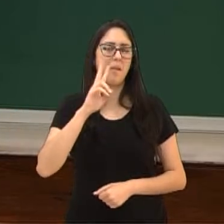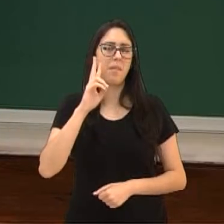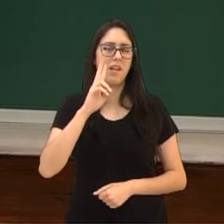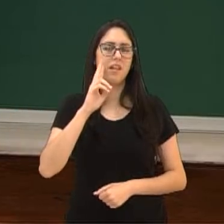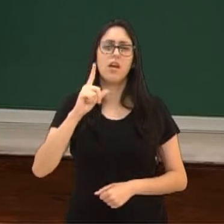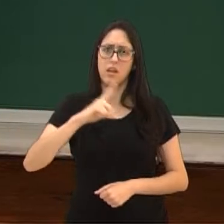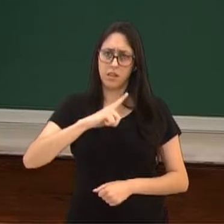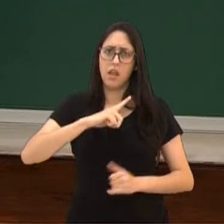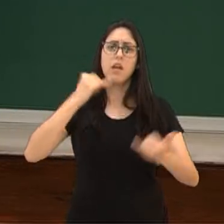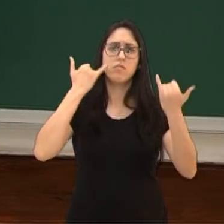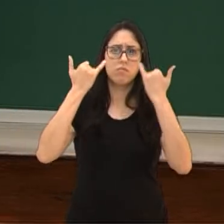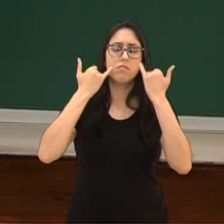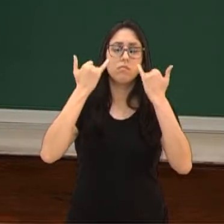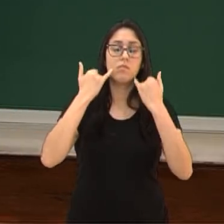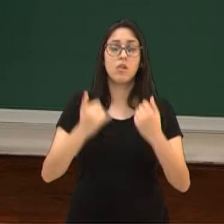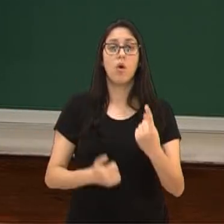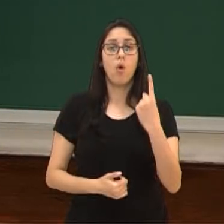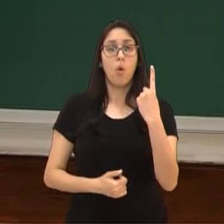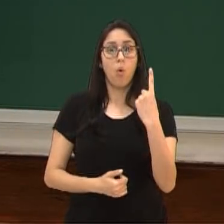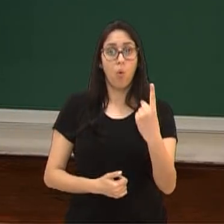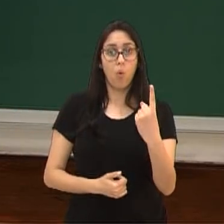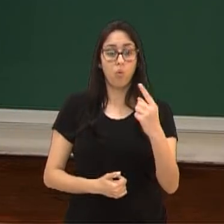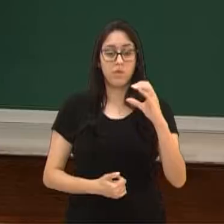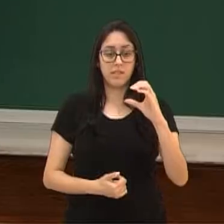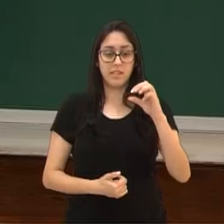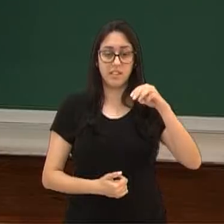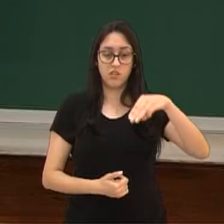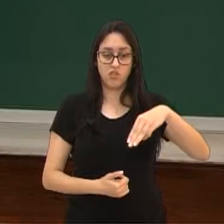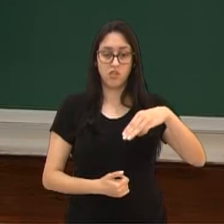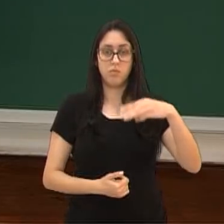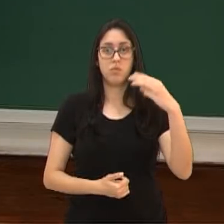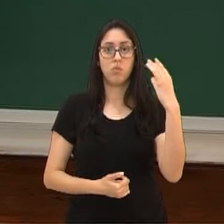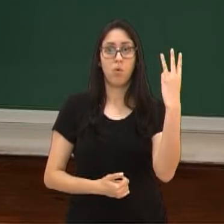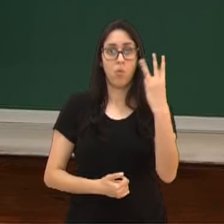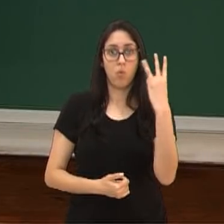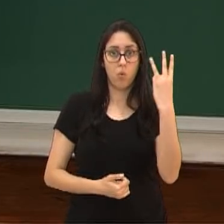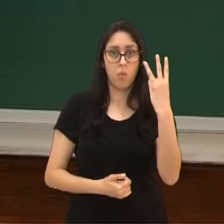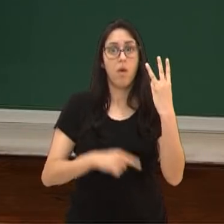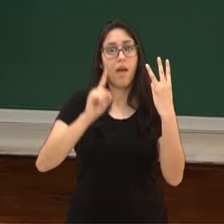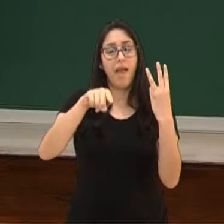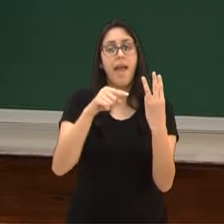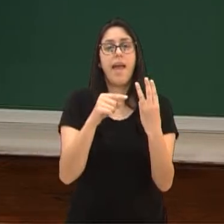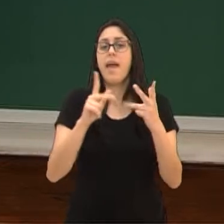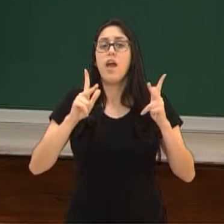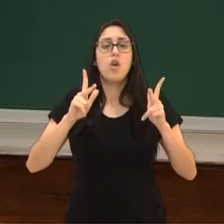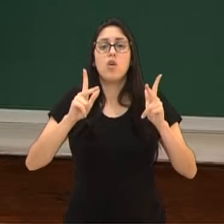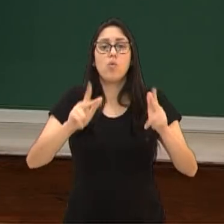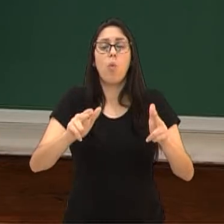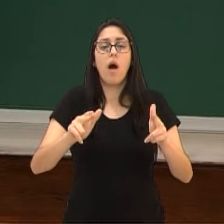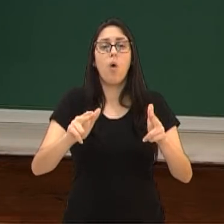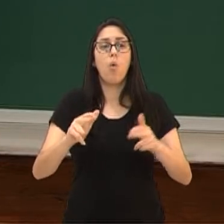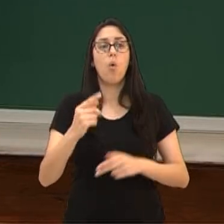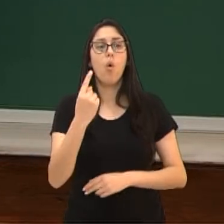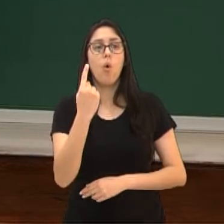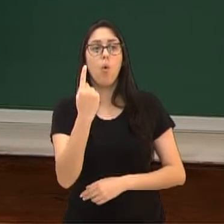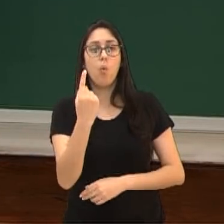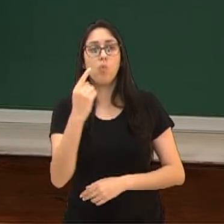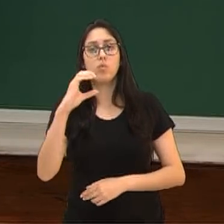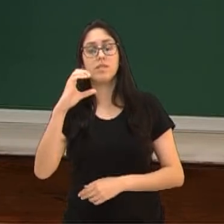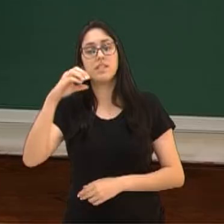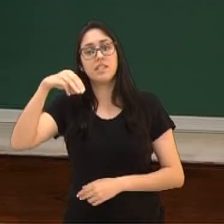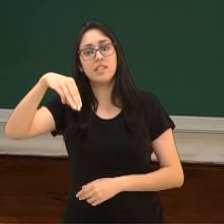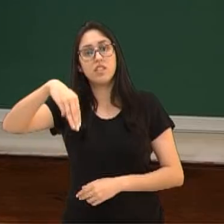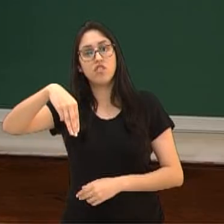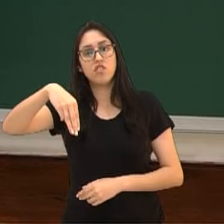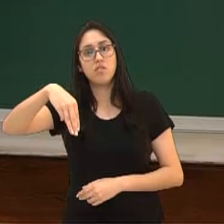lá, ó. 1 centímetro cúbico é igual a 1 mililitro. Imagina uma caixinha bem pequenininha, de 1 centímetro